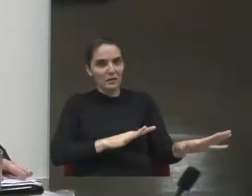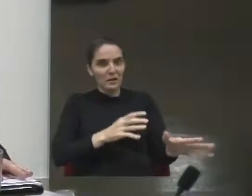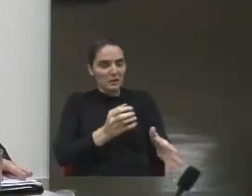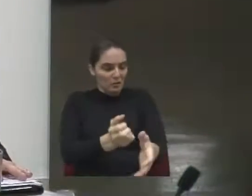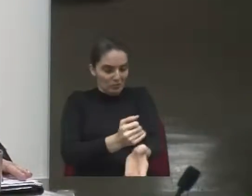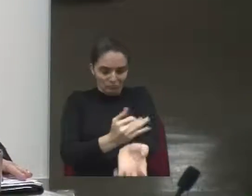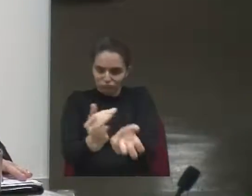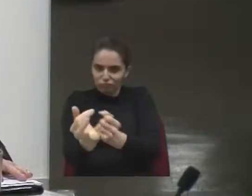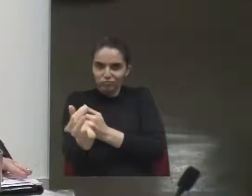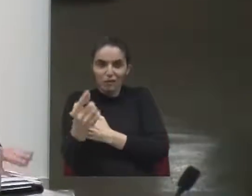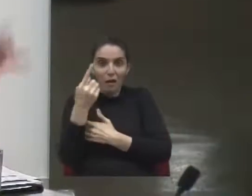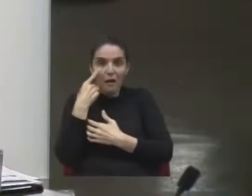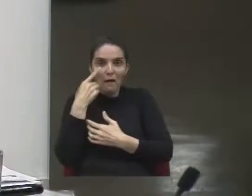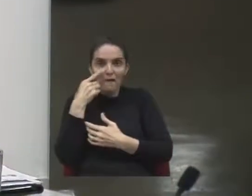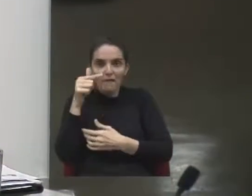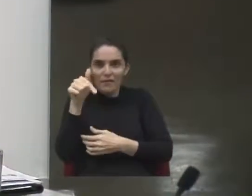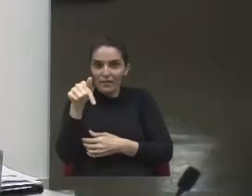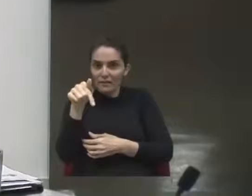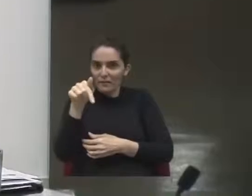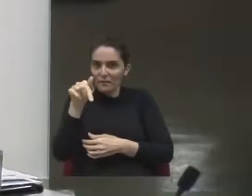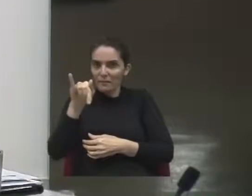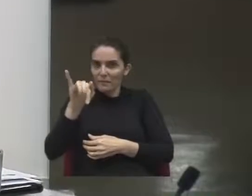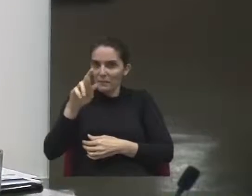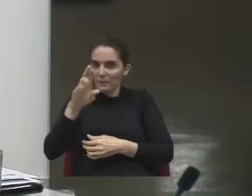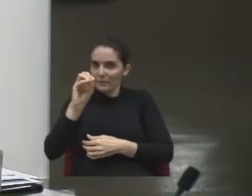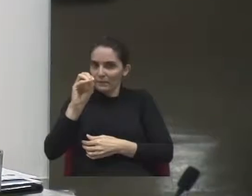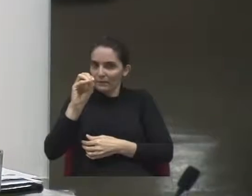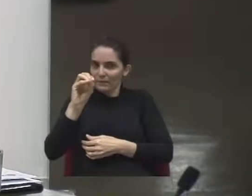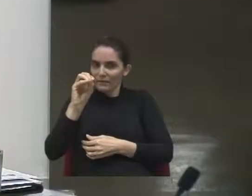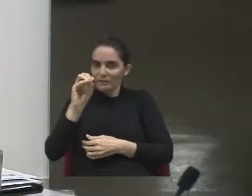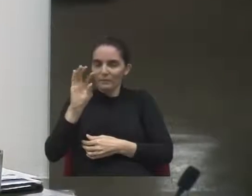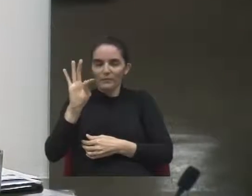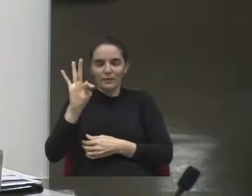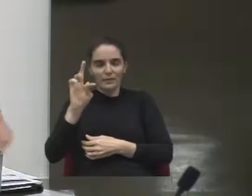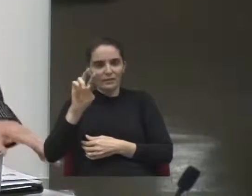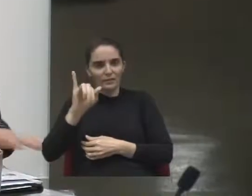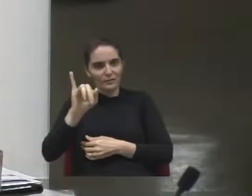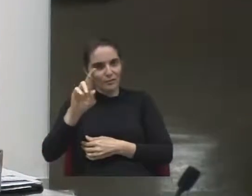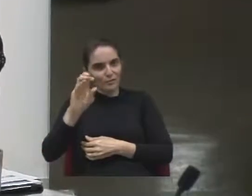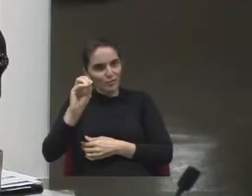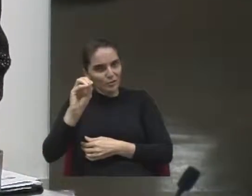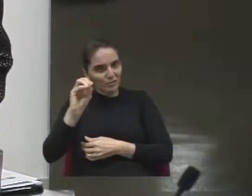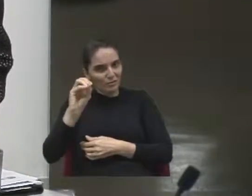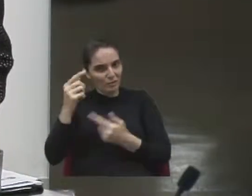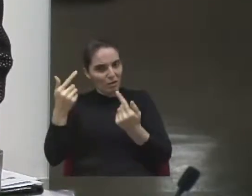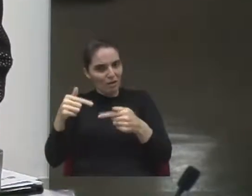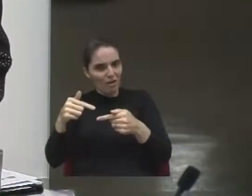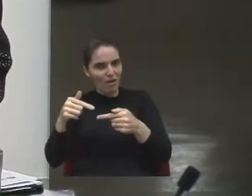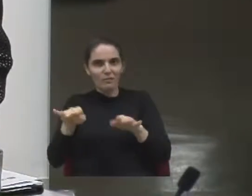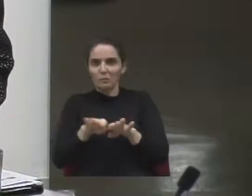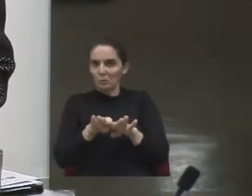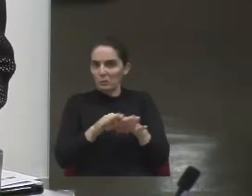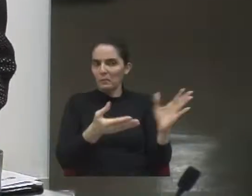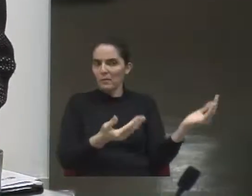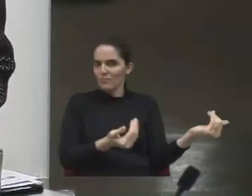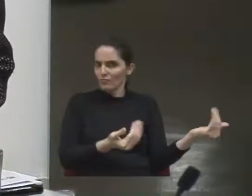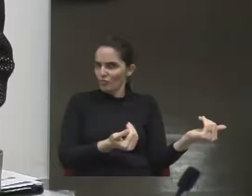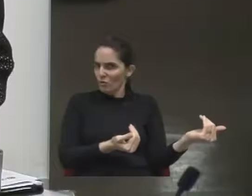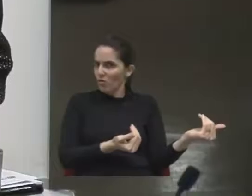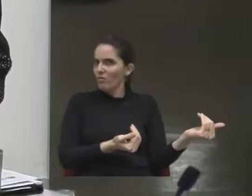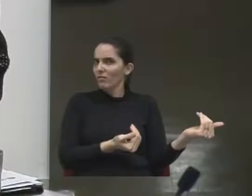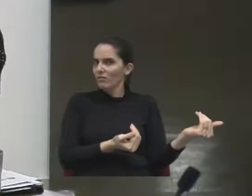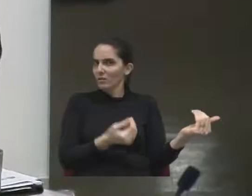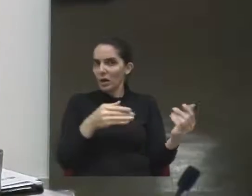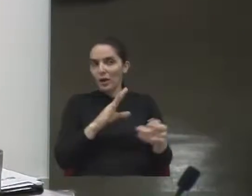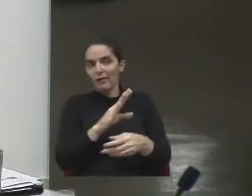guerra. Assim também era na adolescência, onde íamos ver os moços